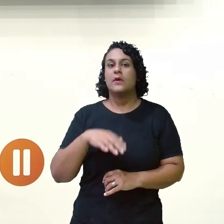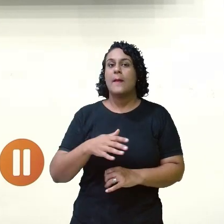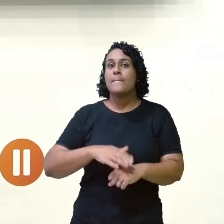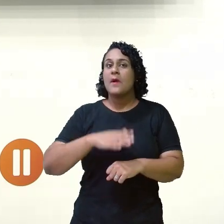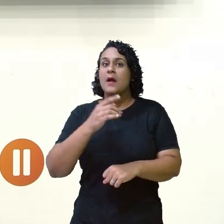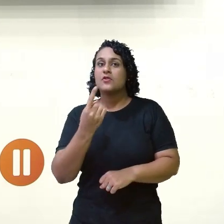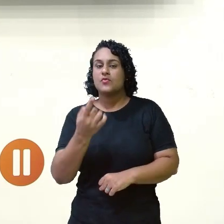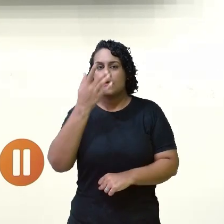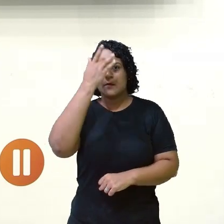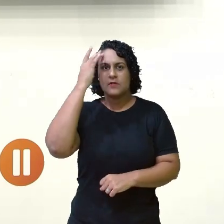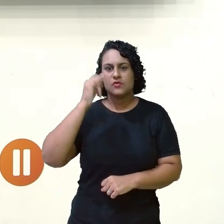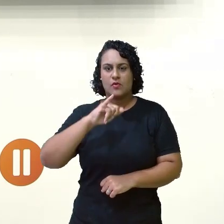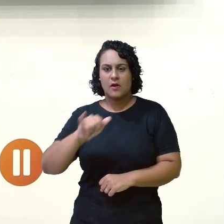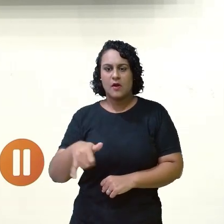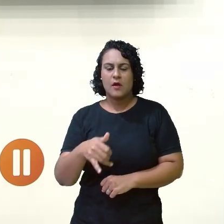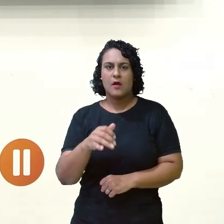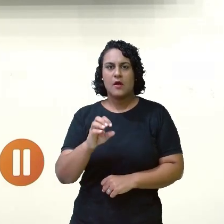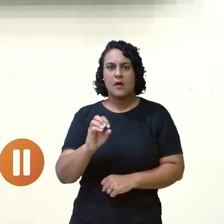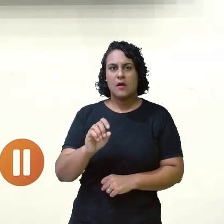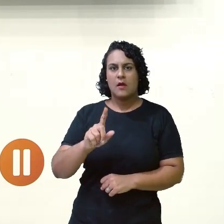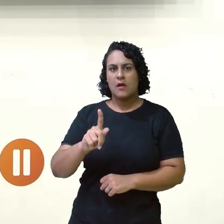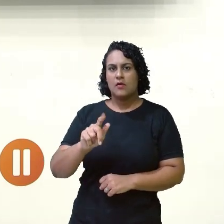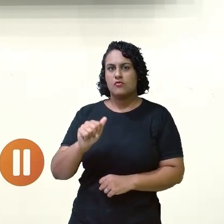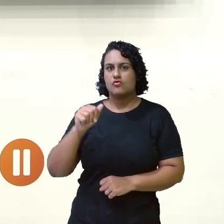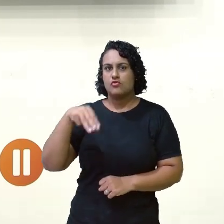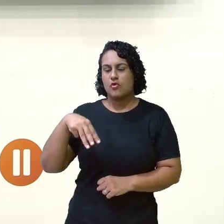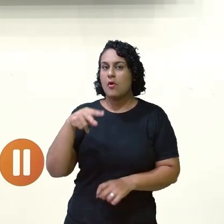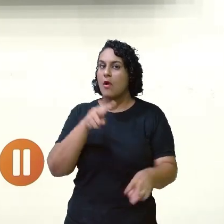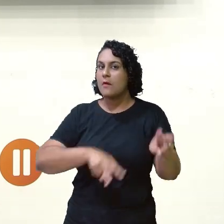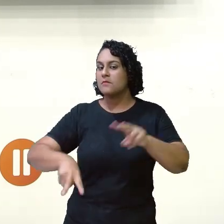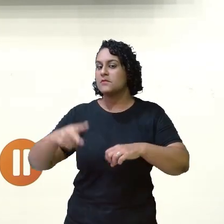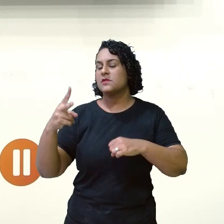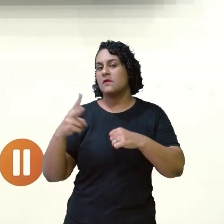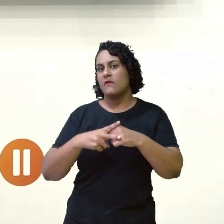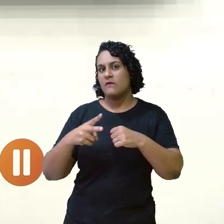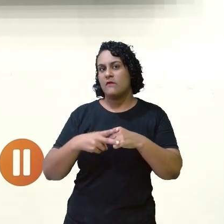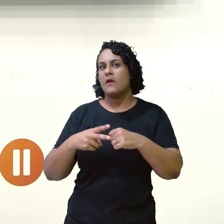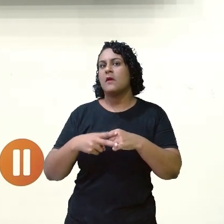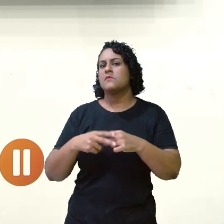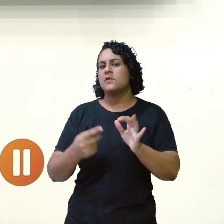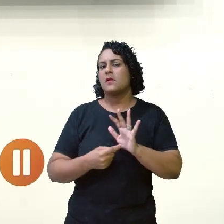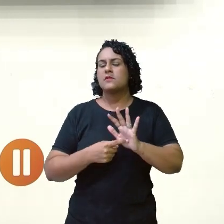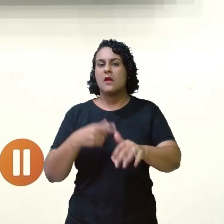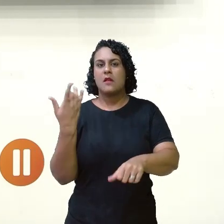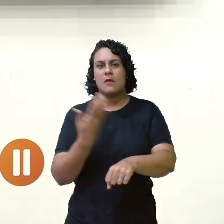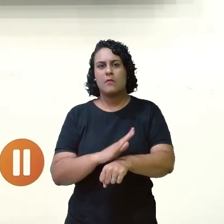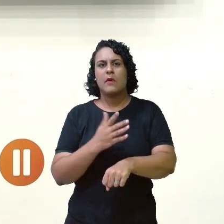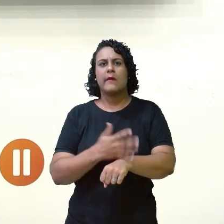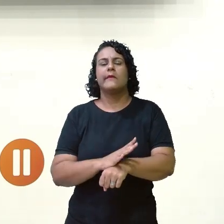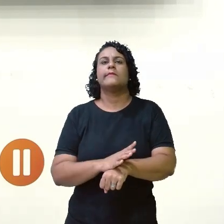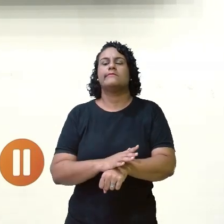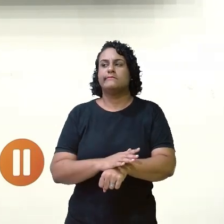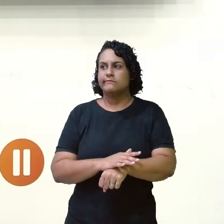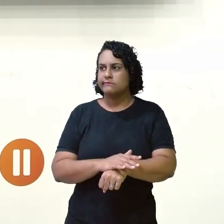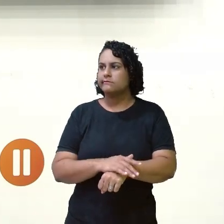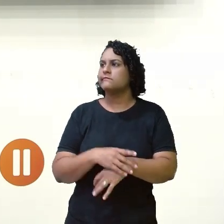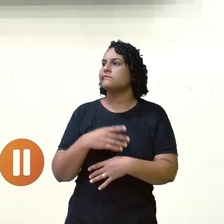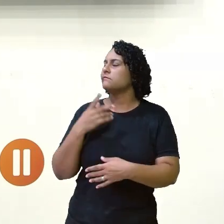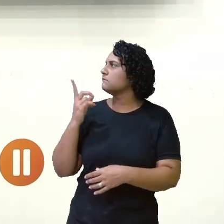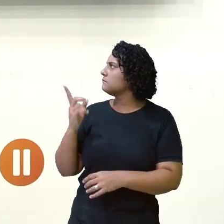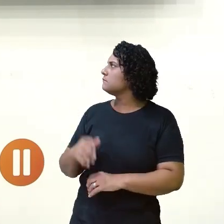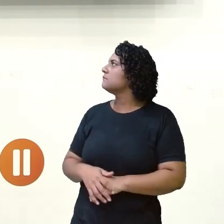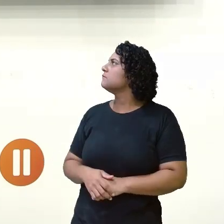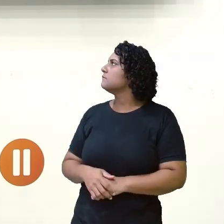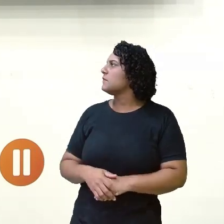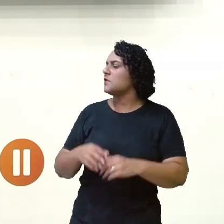um. Então, observem, né, que esses verbos aí estão indicando uma ação que é jogar. Eles estão